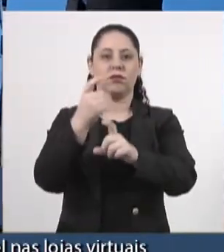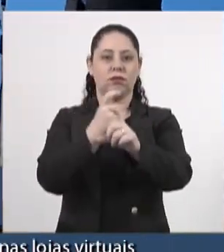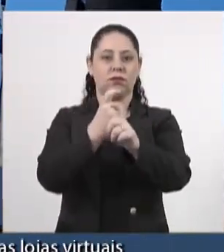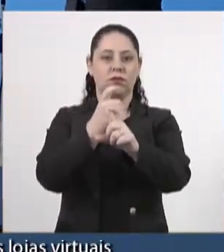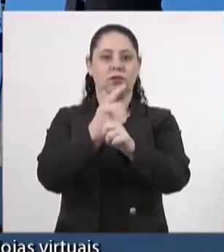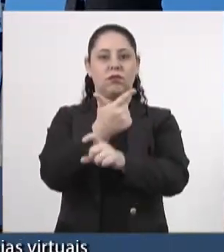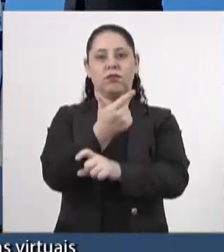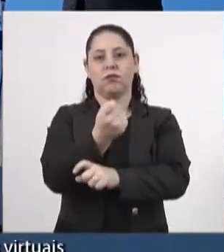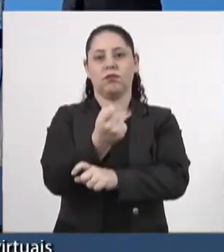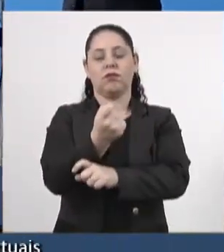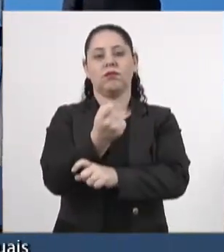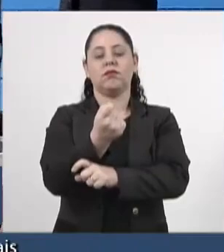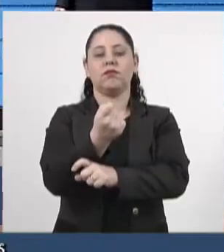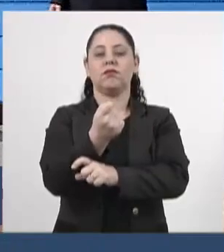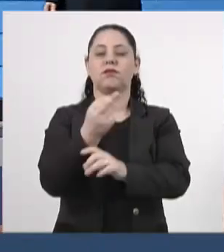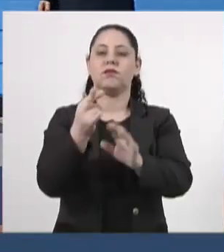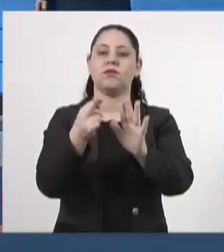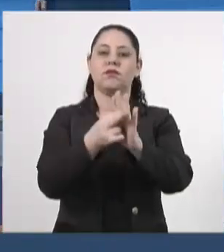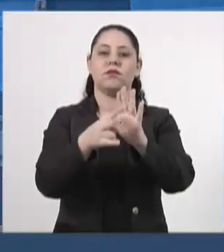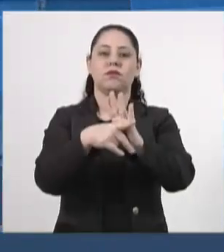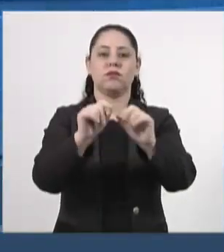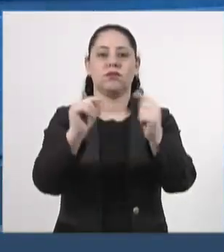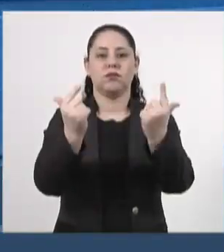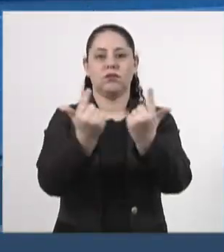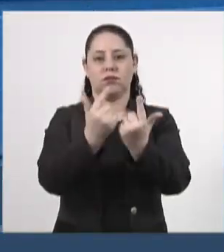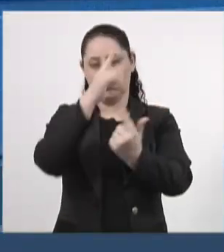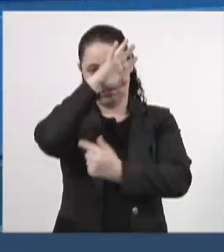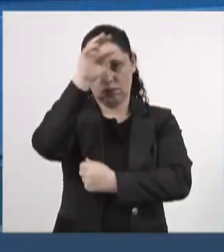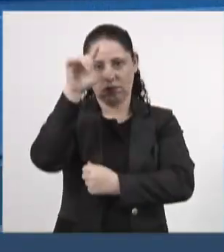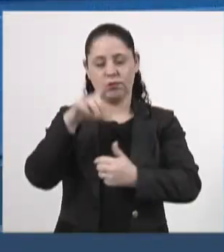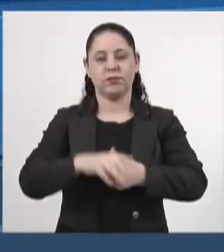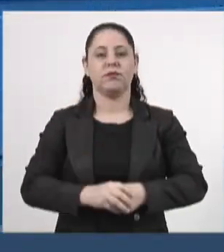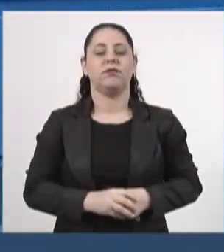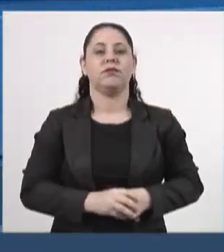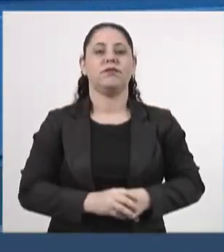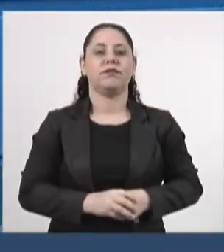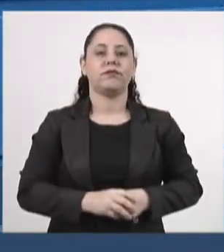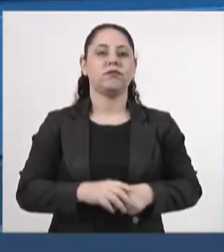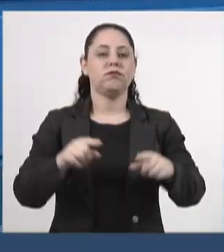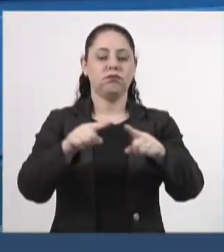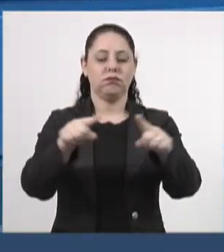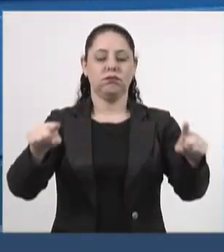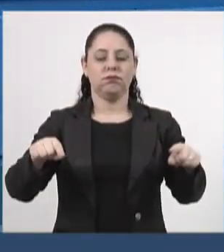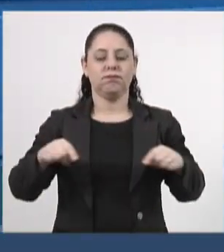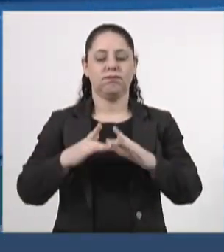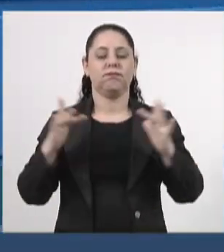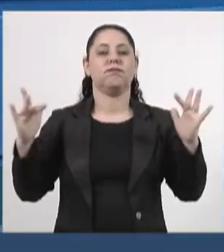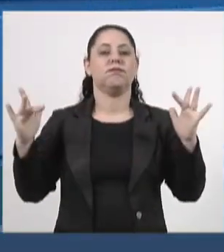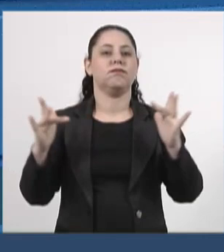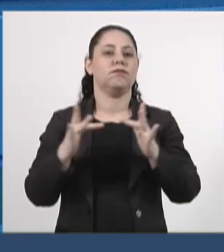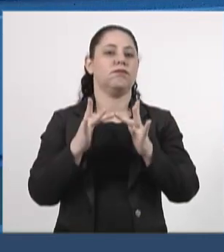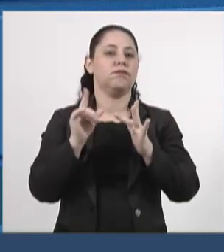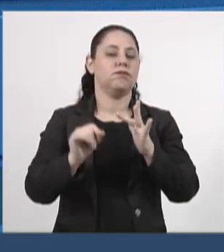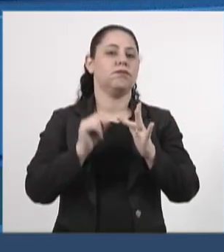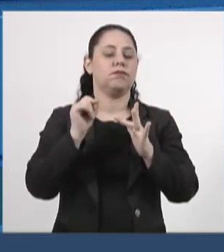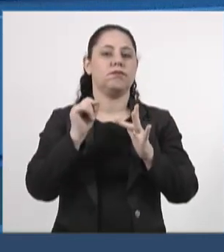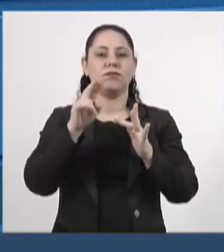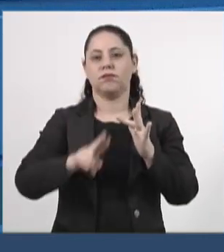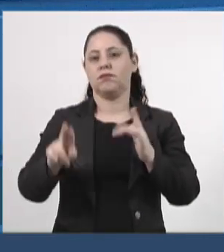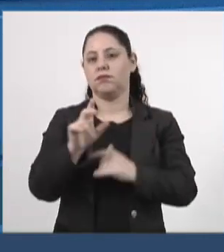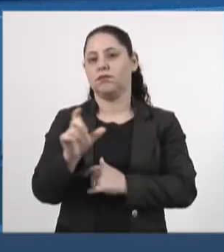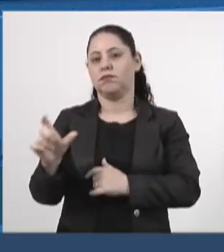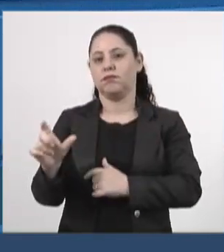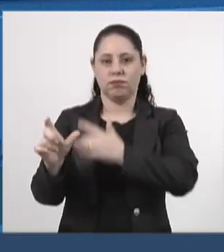inciso 20, do Regimento Interno da Assembleia Legislativa do Estado de Mato Grosso do Sul, ouvido o colendo plenário, que seja franqueado o uso